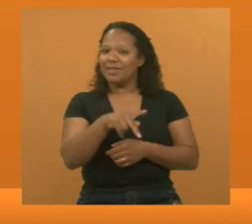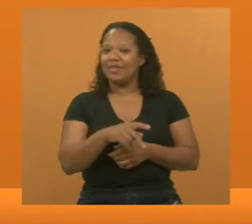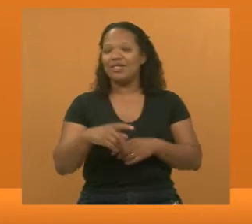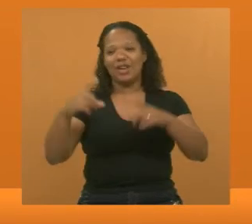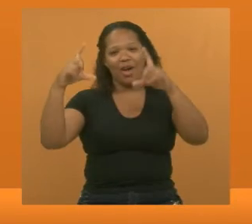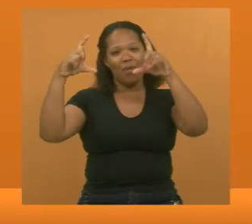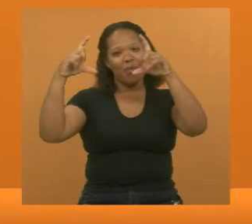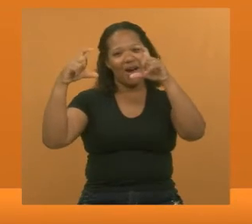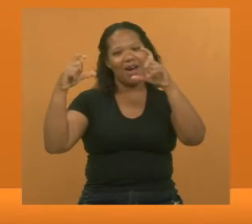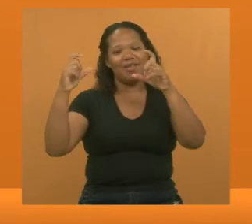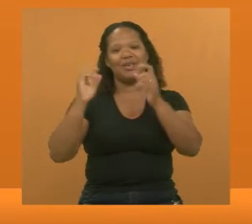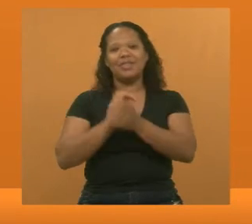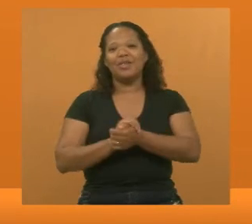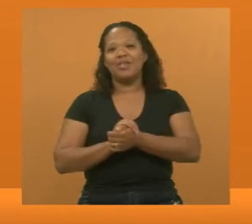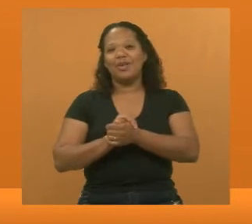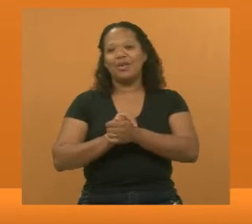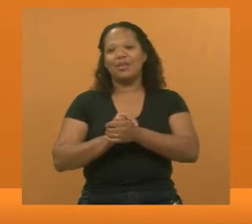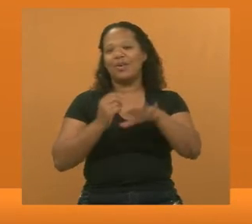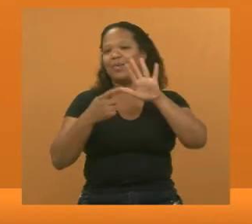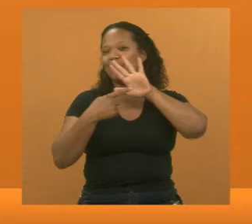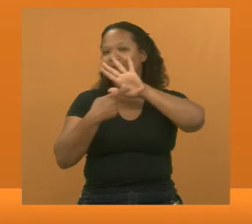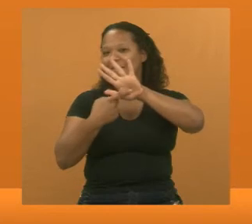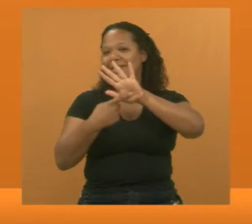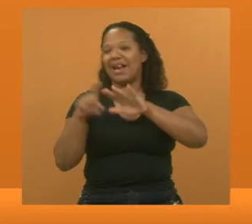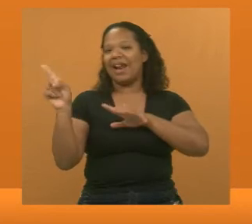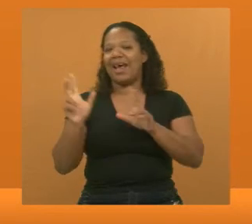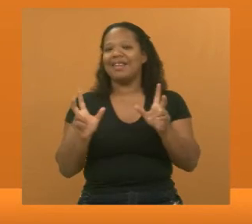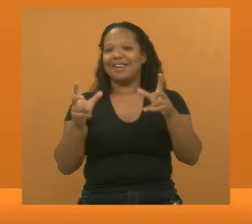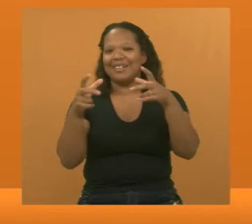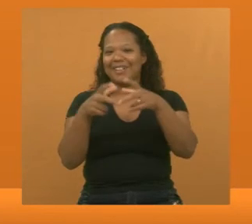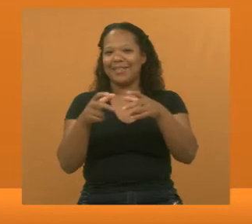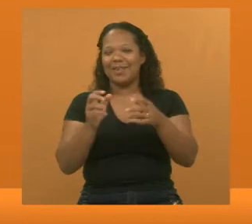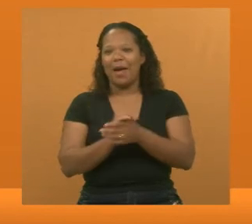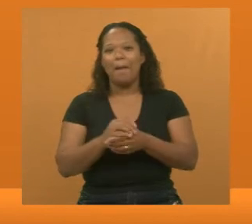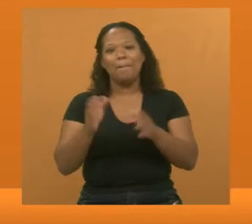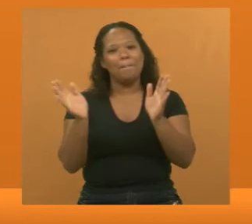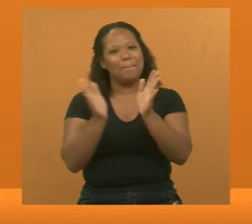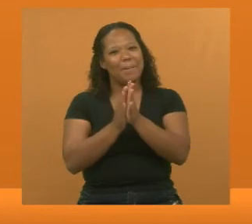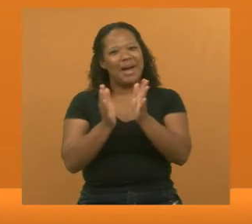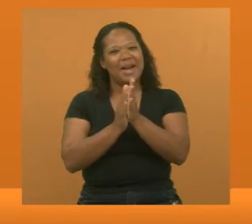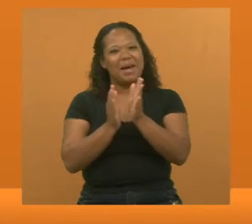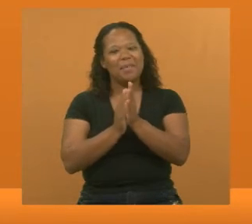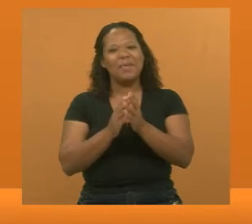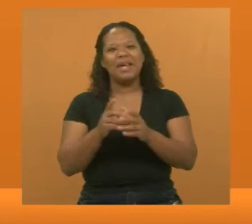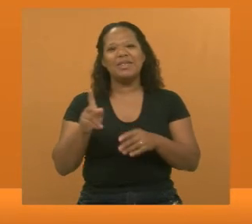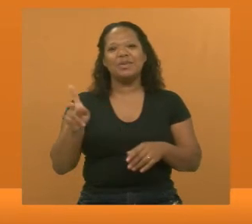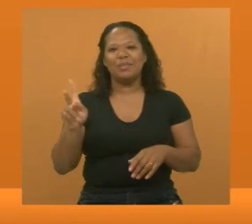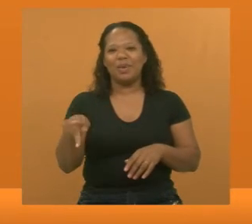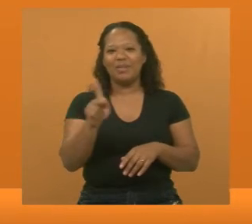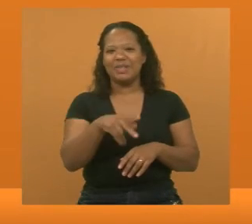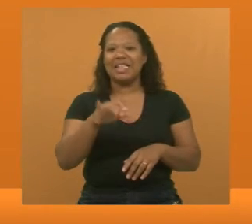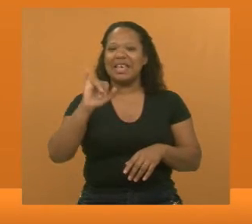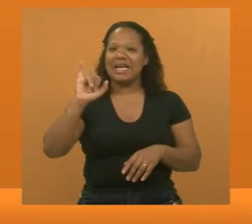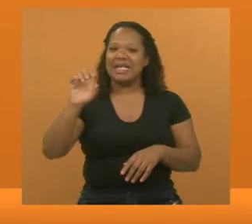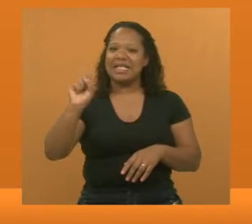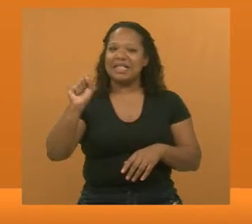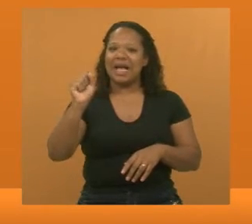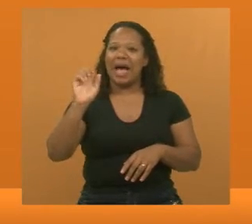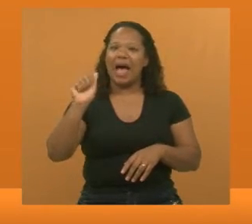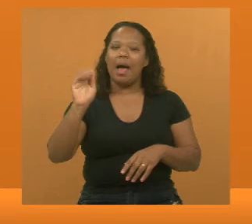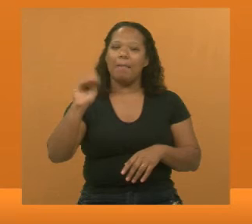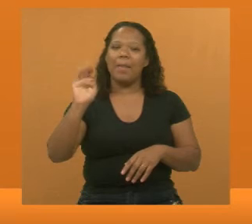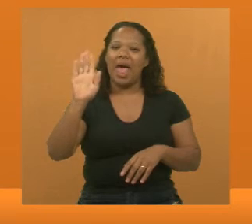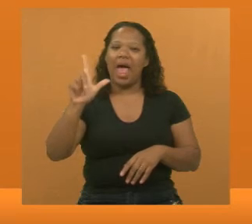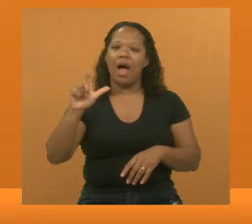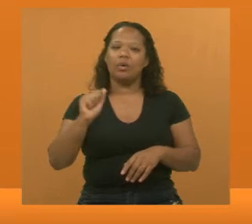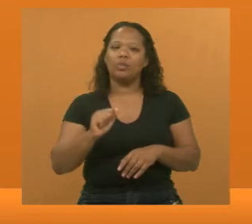uma foto que eu vou colocar lá na sessão de câmara. Parabéns, viu, professora Isabel? E em seu nome eu cumprimento todas as